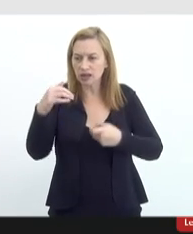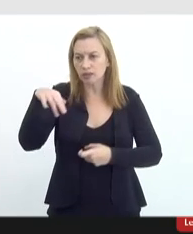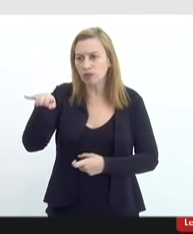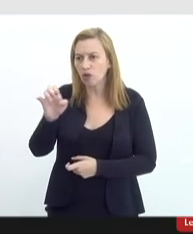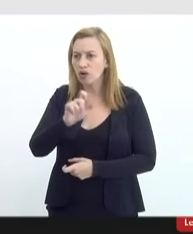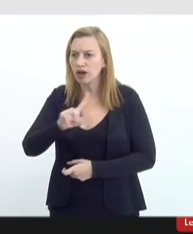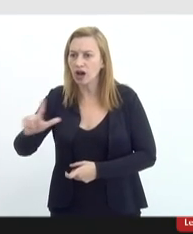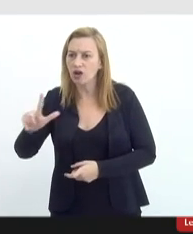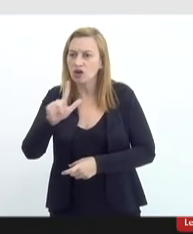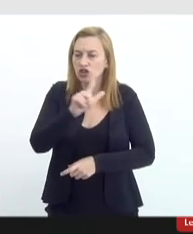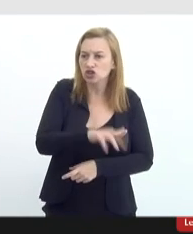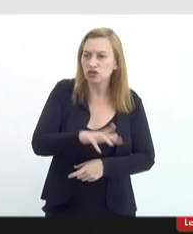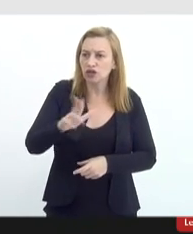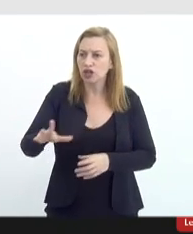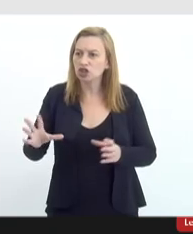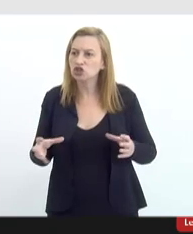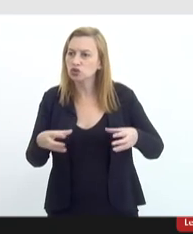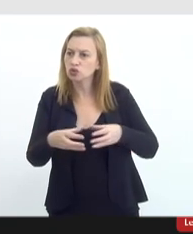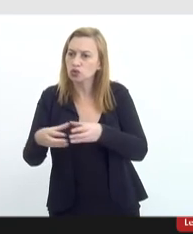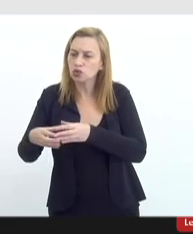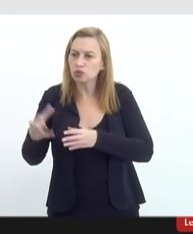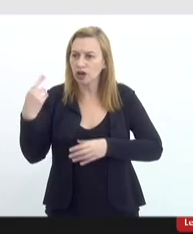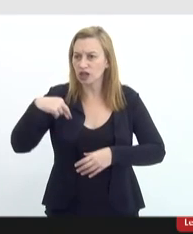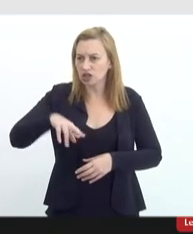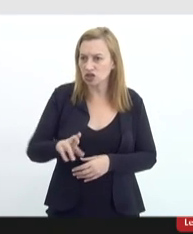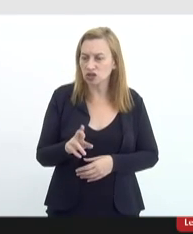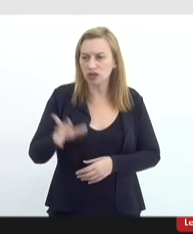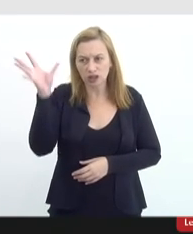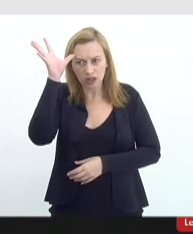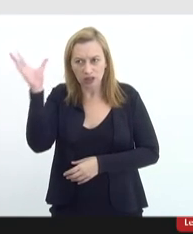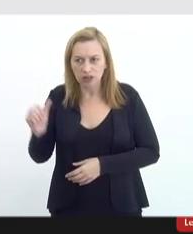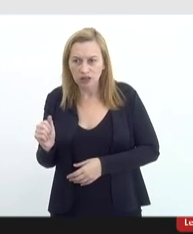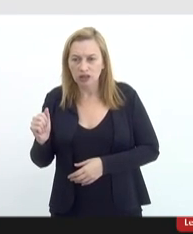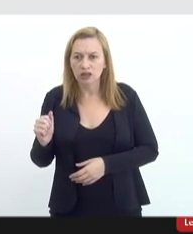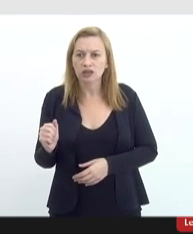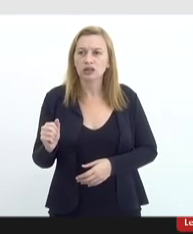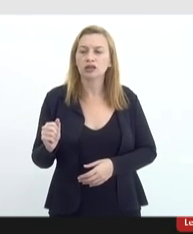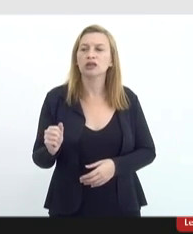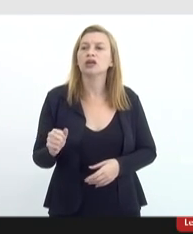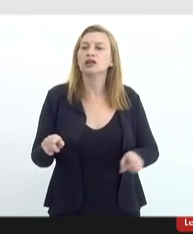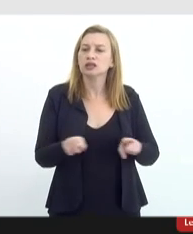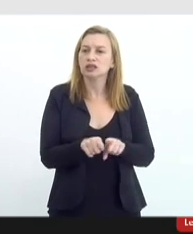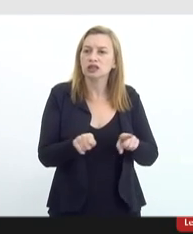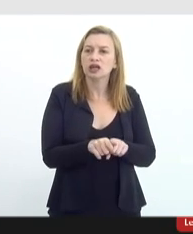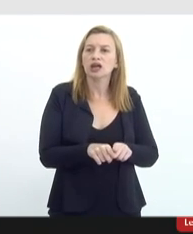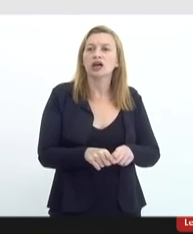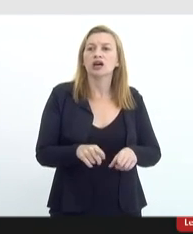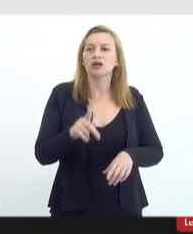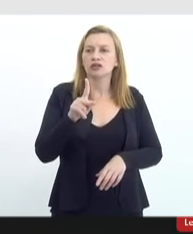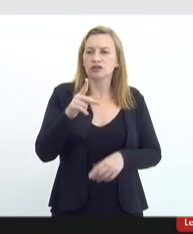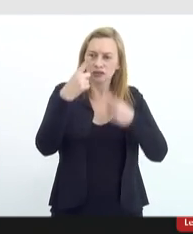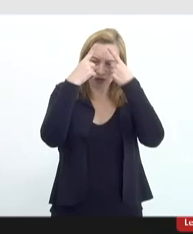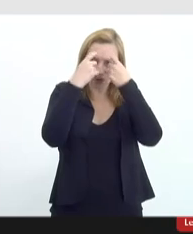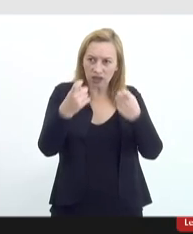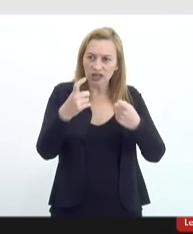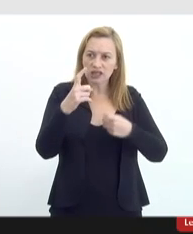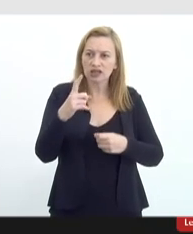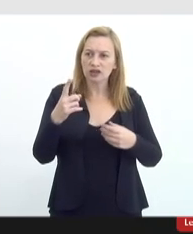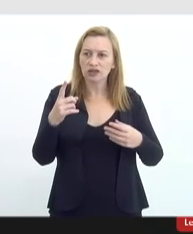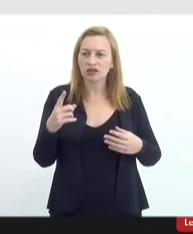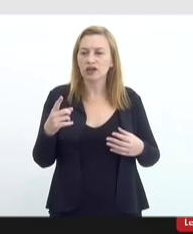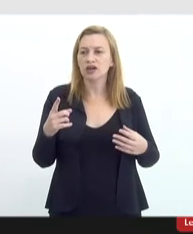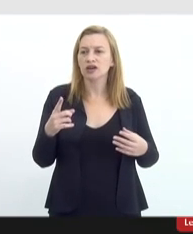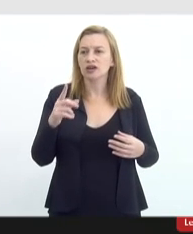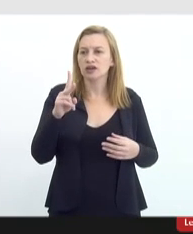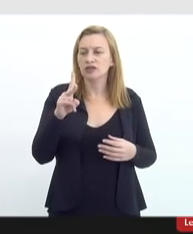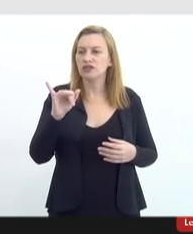os diferentes grupos religiosos, e principalmente os religiosos de matriz afro-brasileira, e a violência física, como um fenômeno ligado à